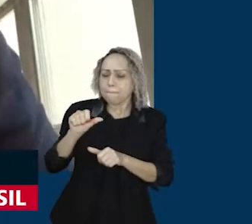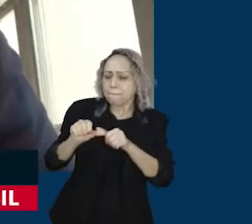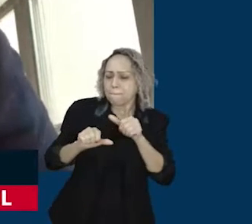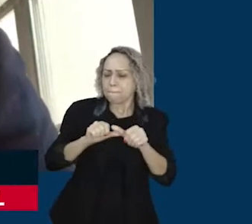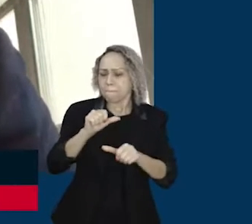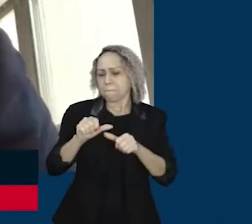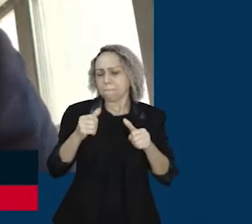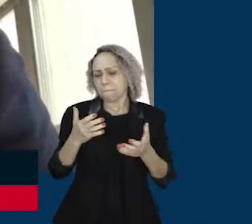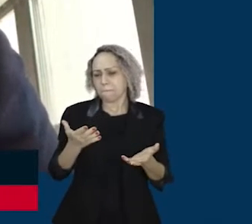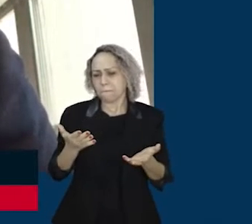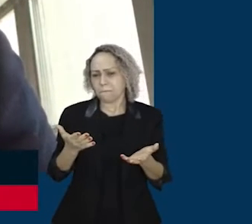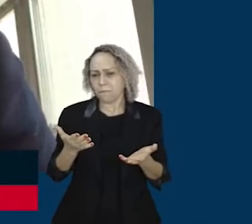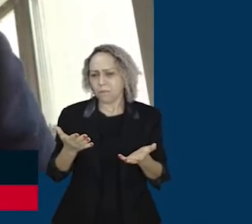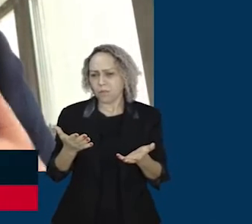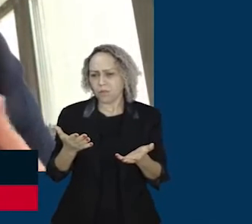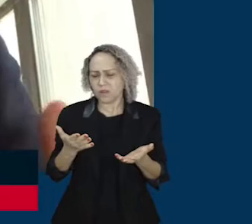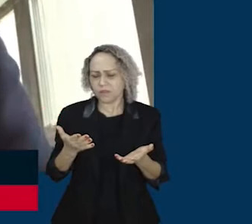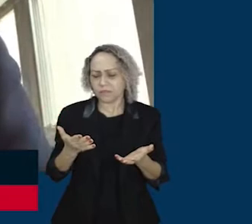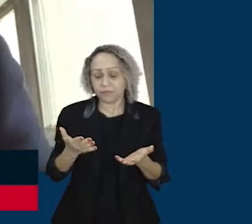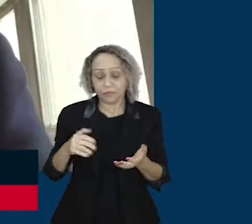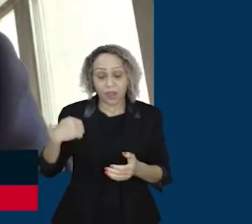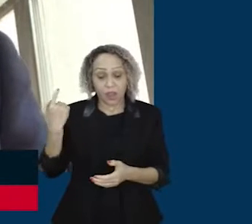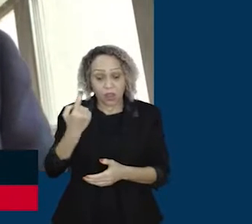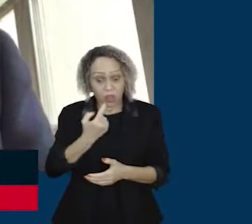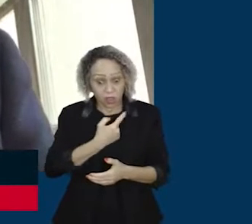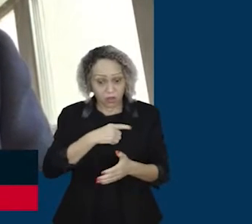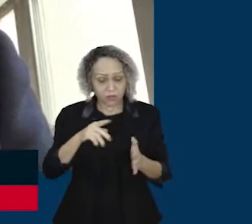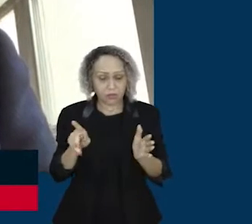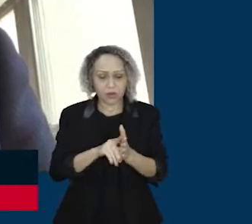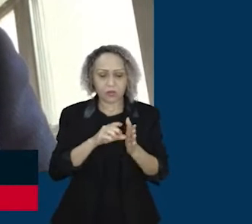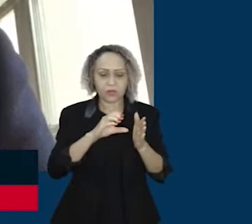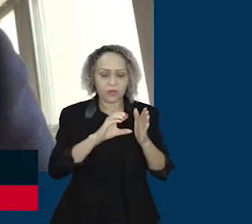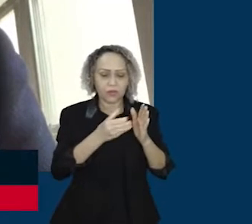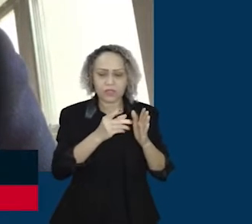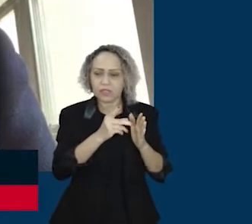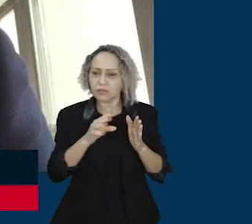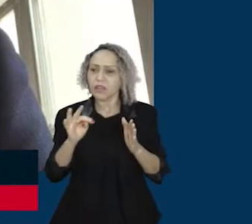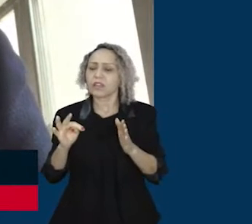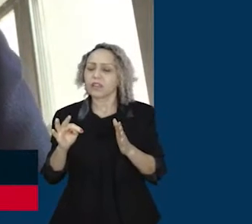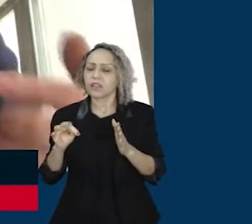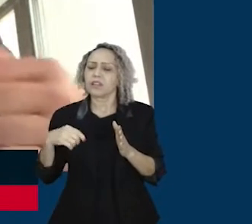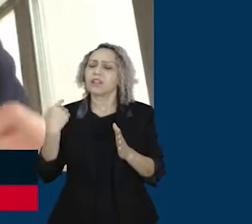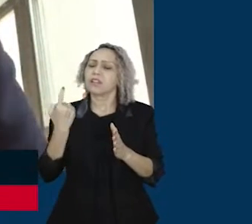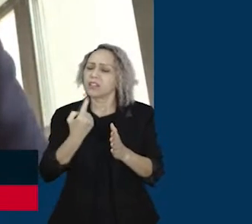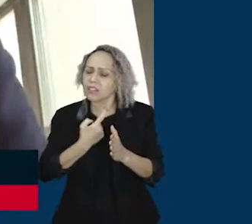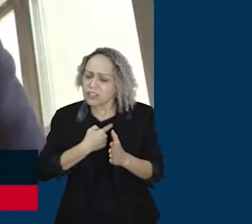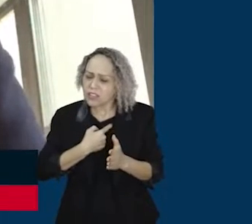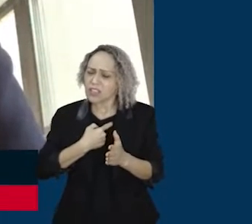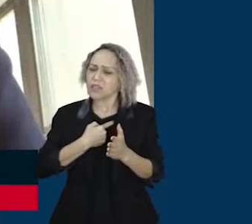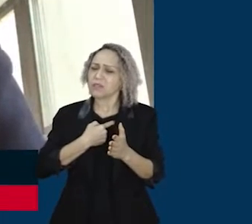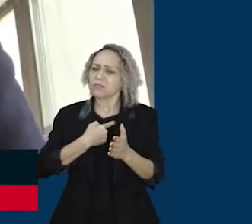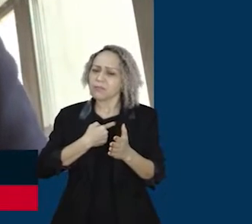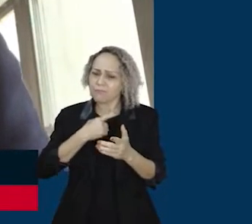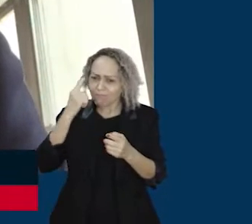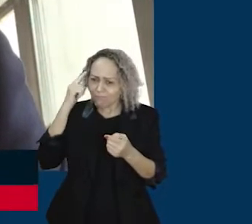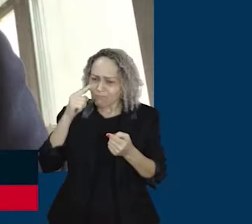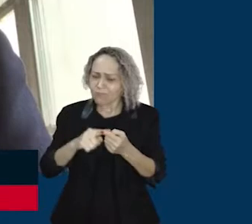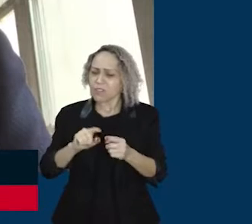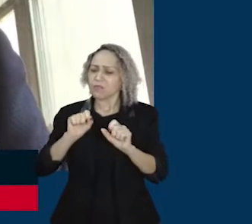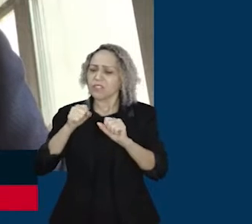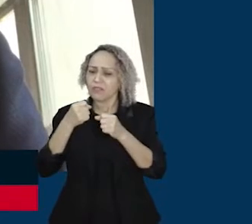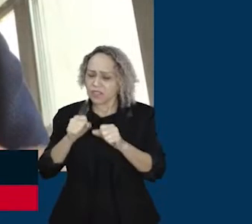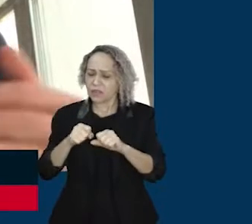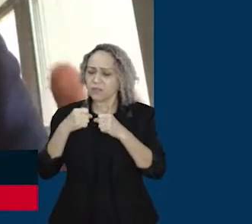saudamos, nós como Partido dos Trabalhadores sempre fizemos a defesa da redução da tributação indireta, mas absolutamente não dessa